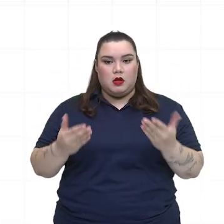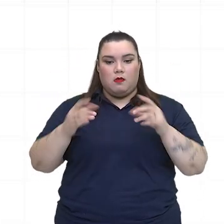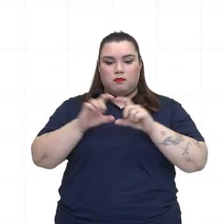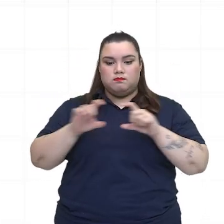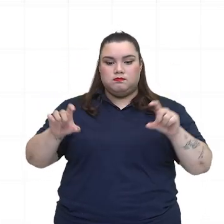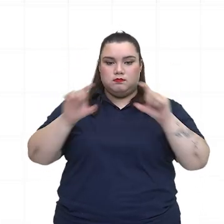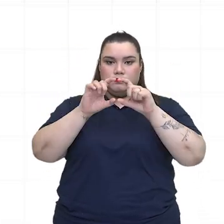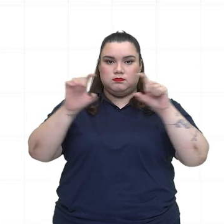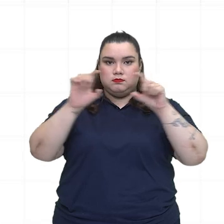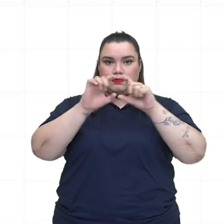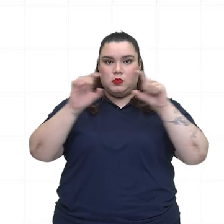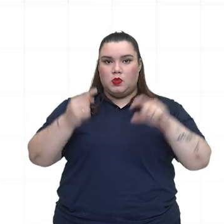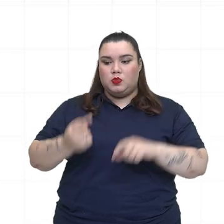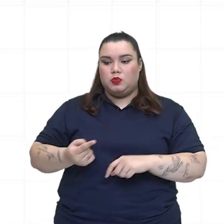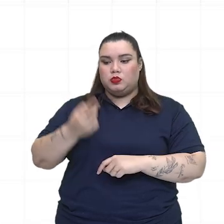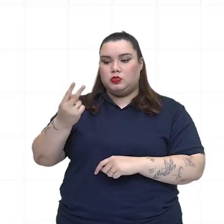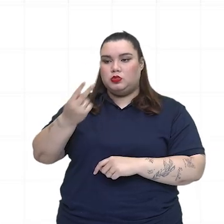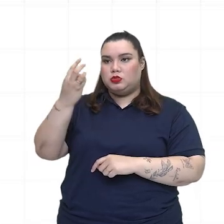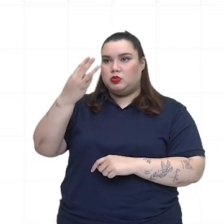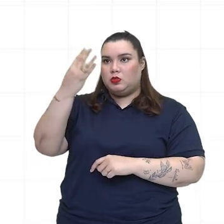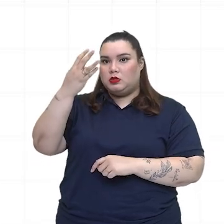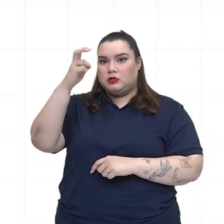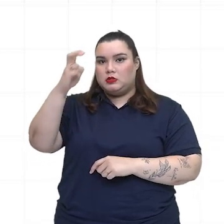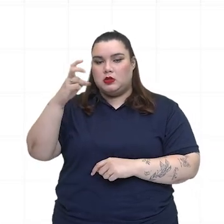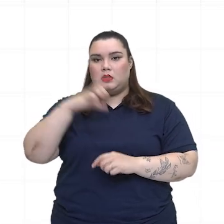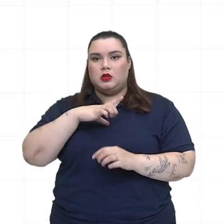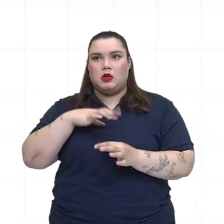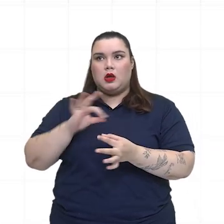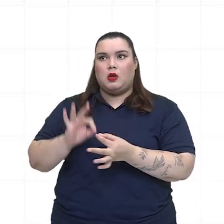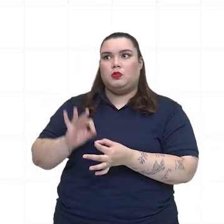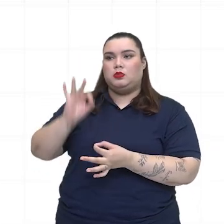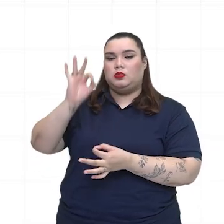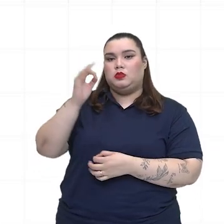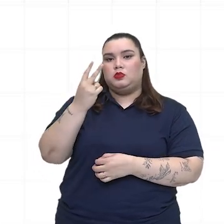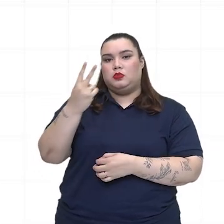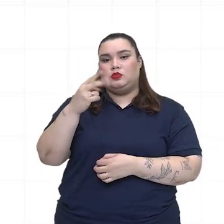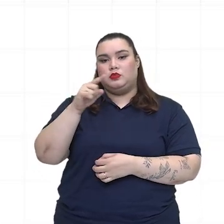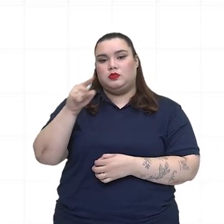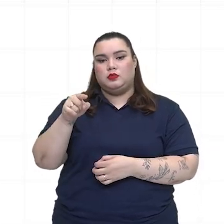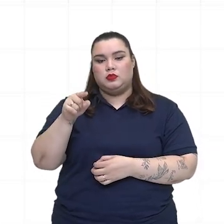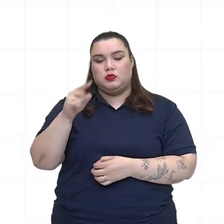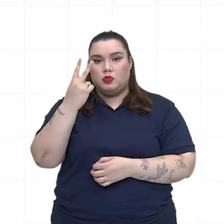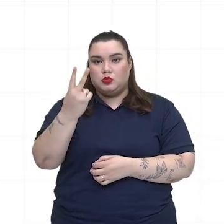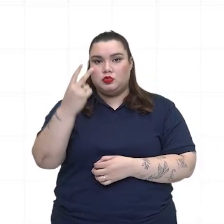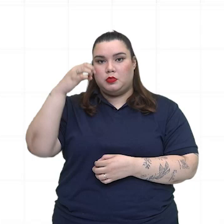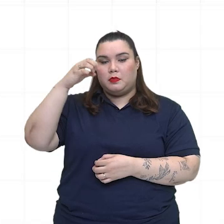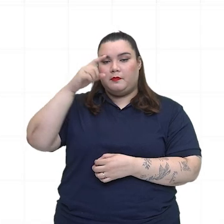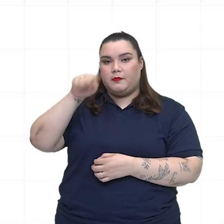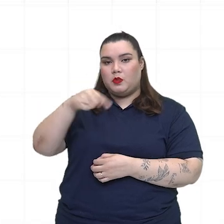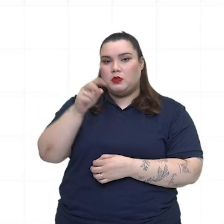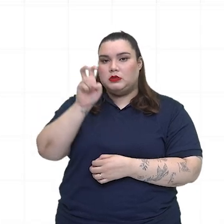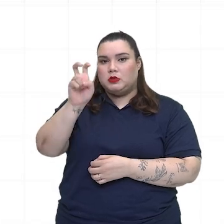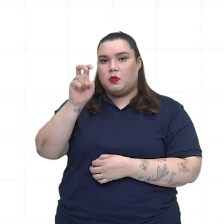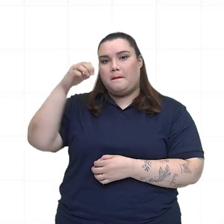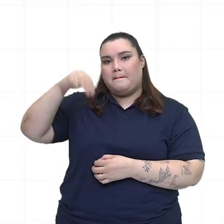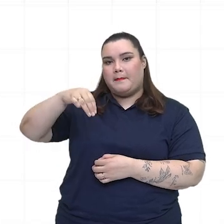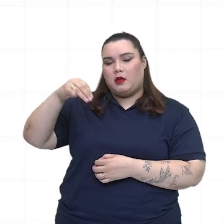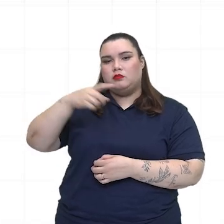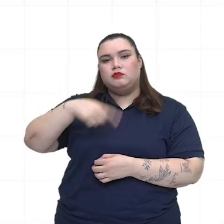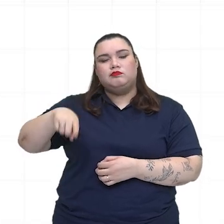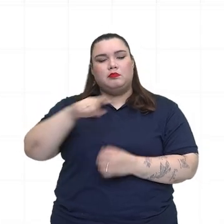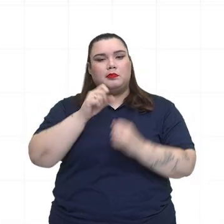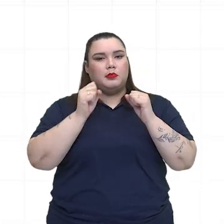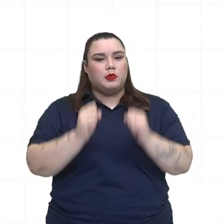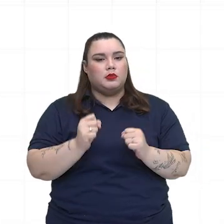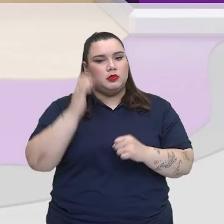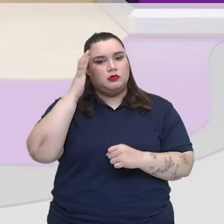dos 5 andares desse prédio tem a altura de 2,5 metros. Essa é uma questão também que você